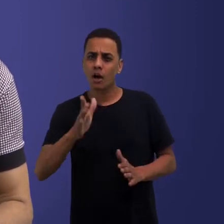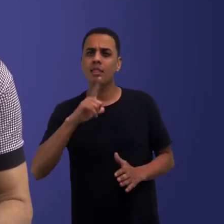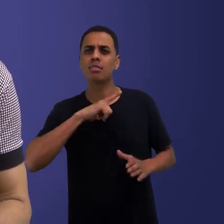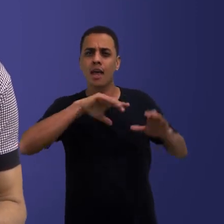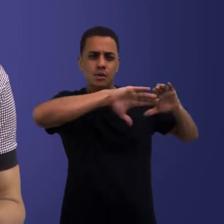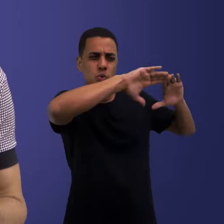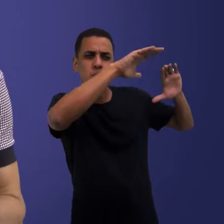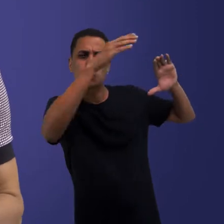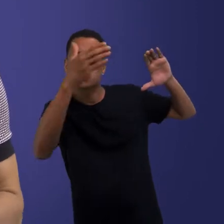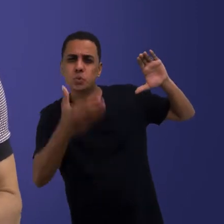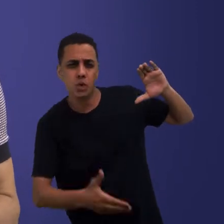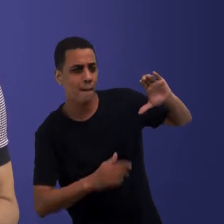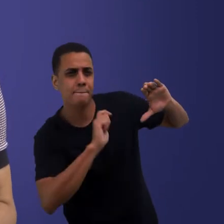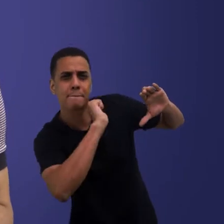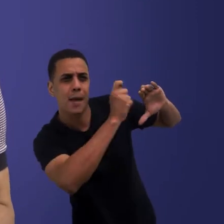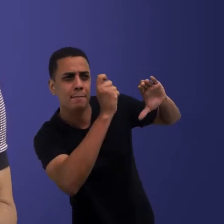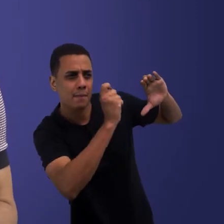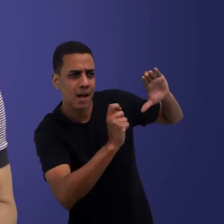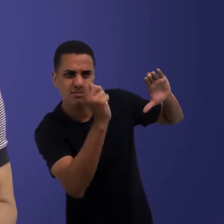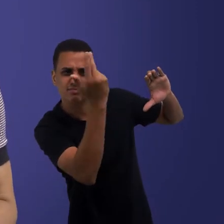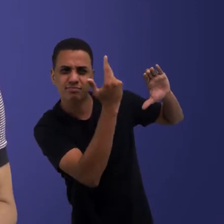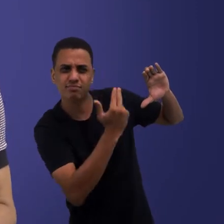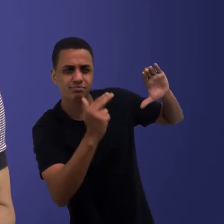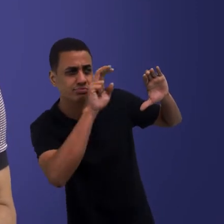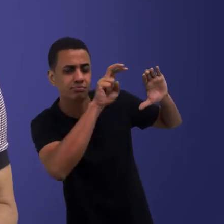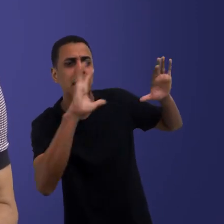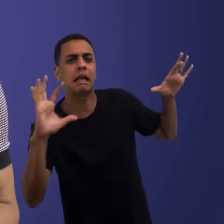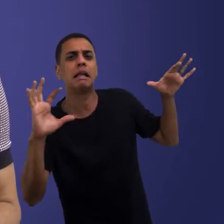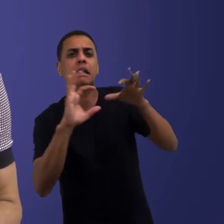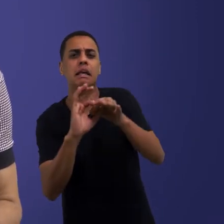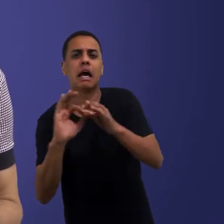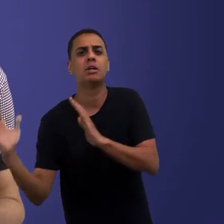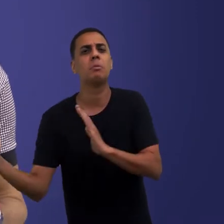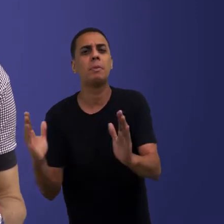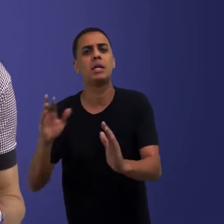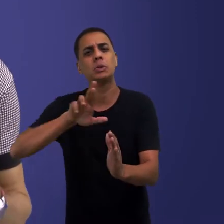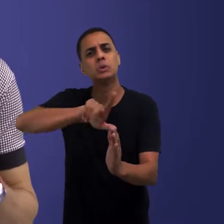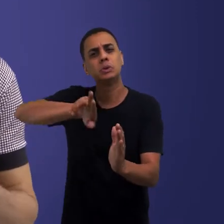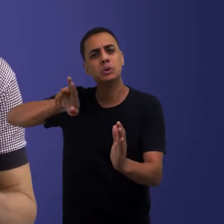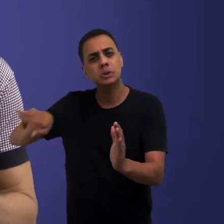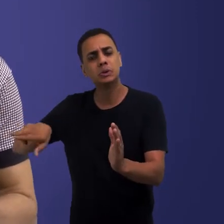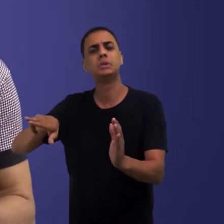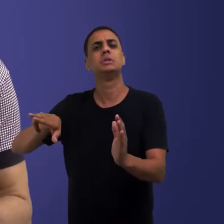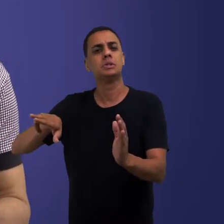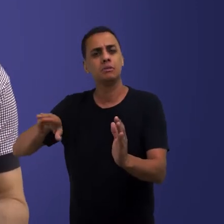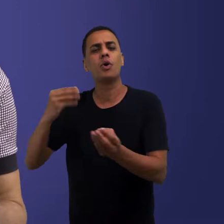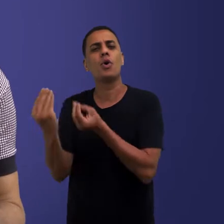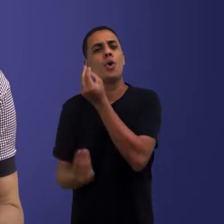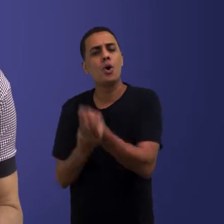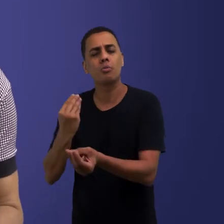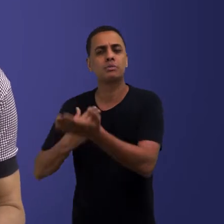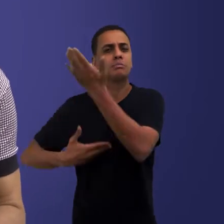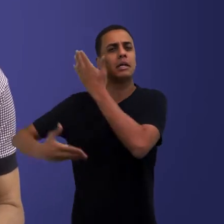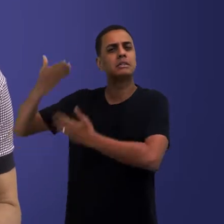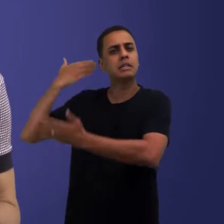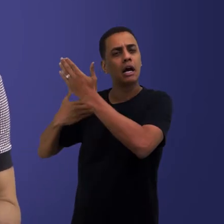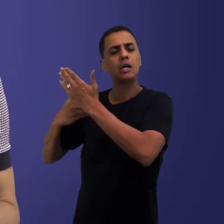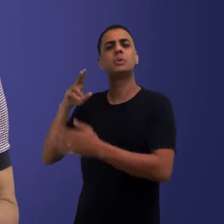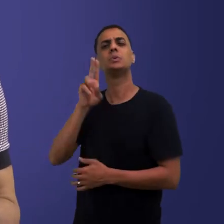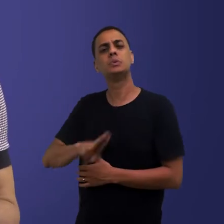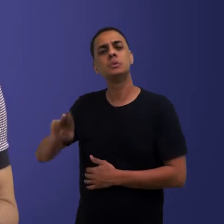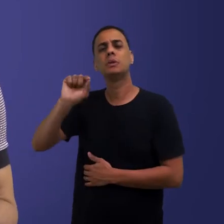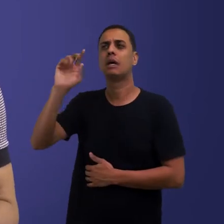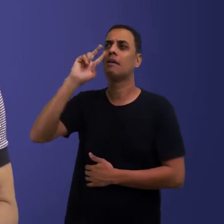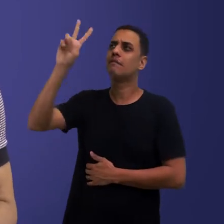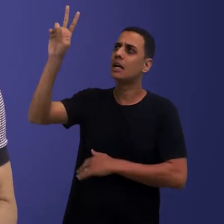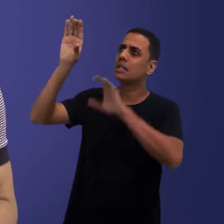religiosos. Há registros em cavernas e construções arquitetônicas que remontam ao Paleolítico e ao Neolítico de como